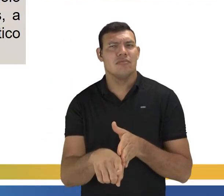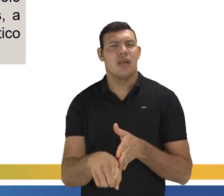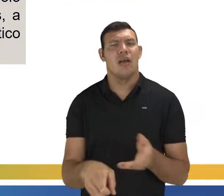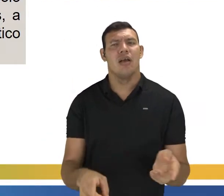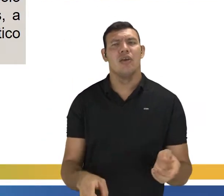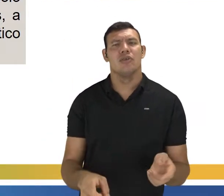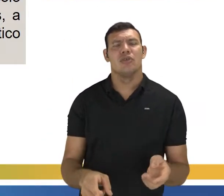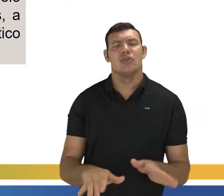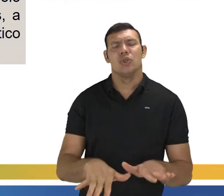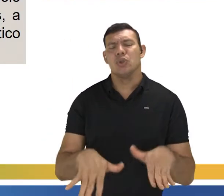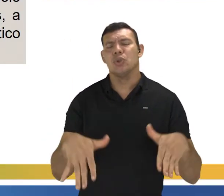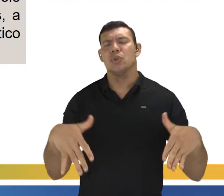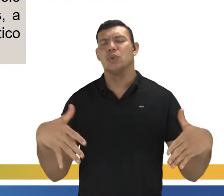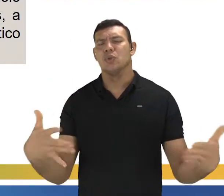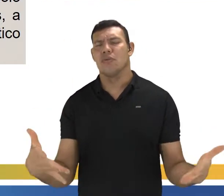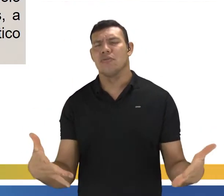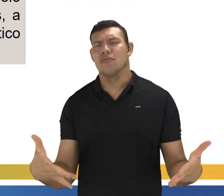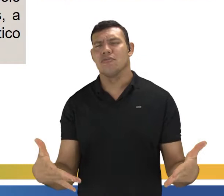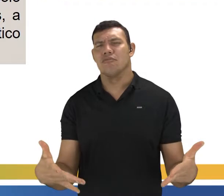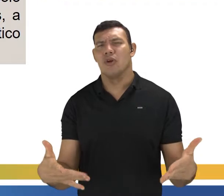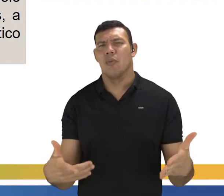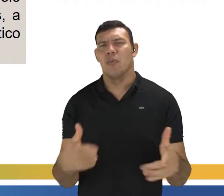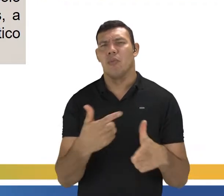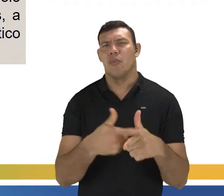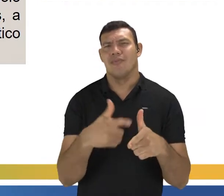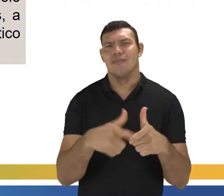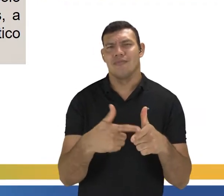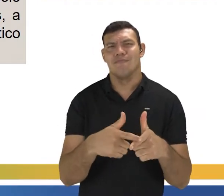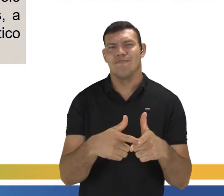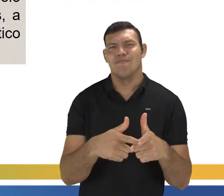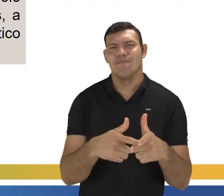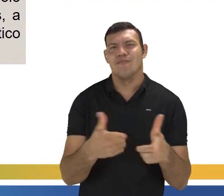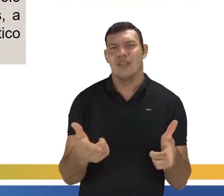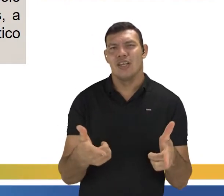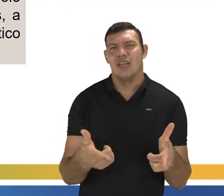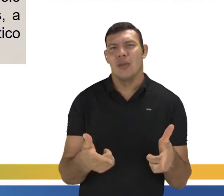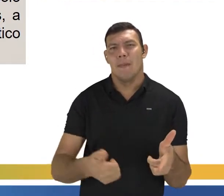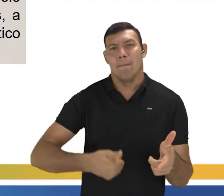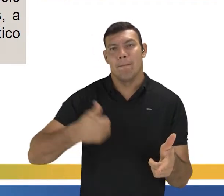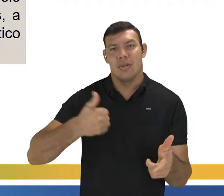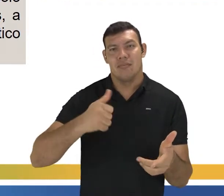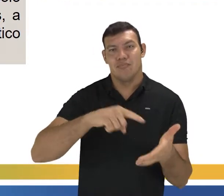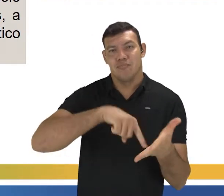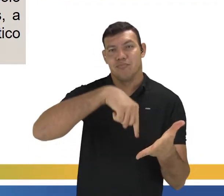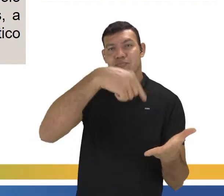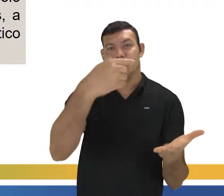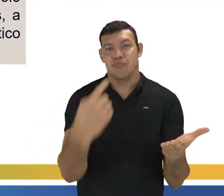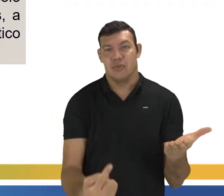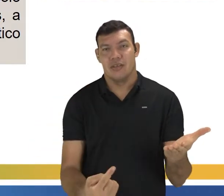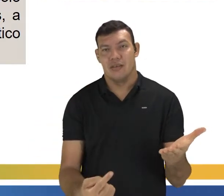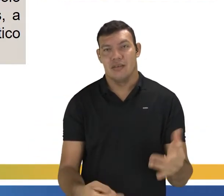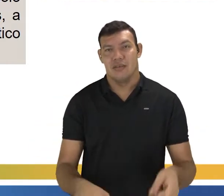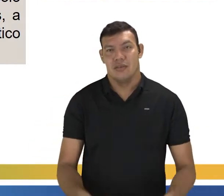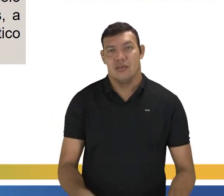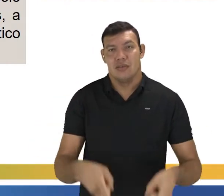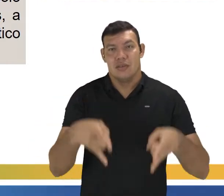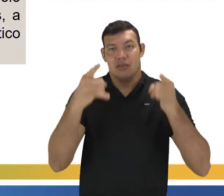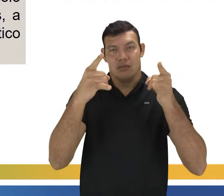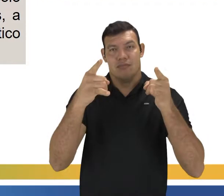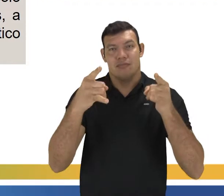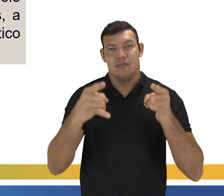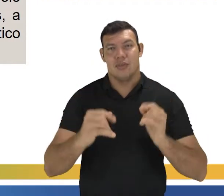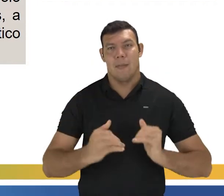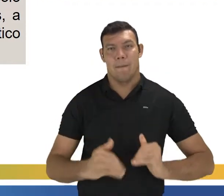sobre aquela situação que a gente viu lá atrás certo qual objeto cairia primeiro né de um prédio de 10 andares